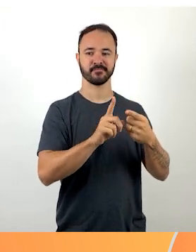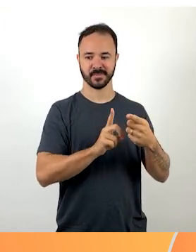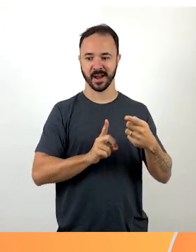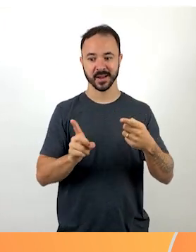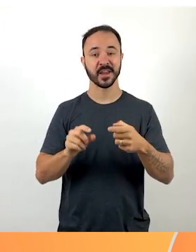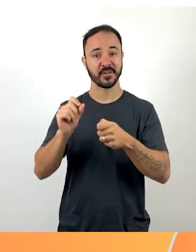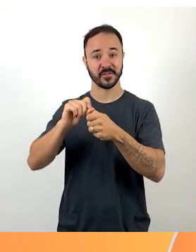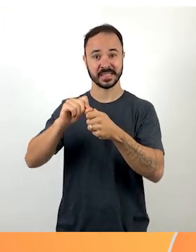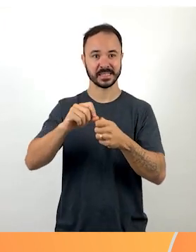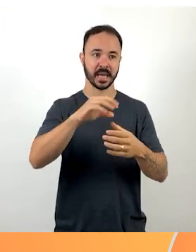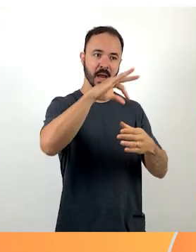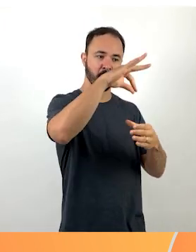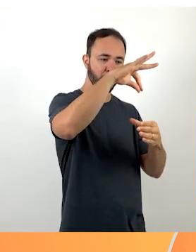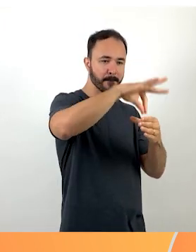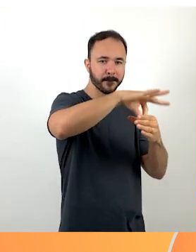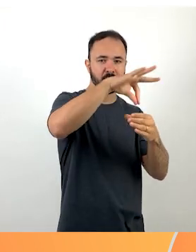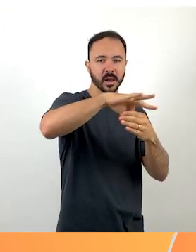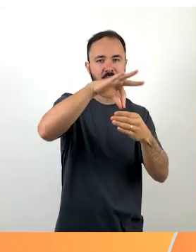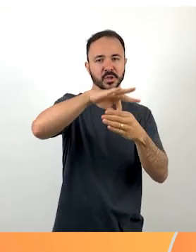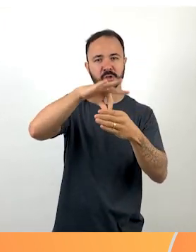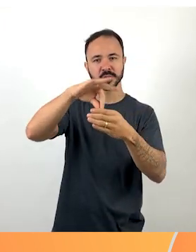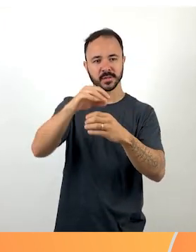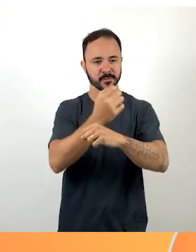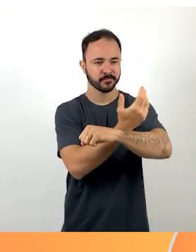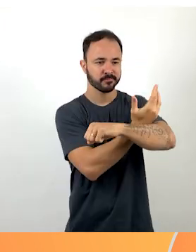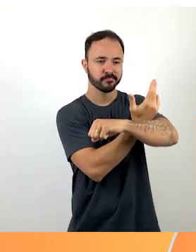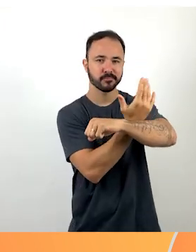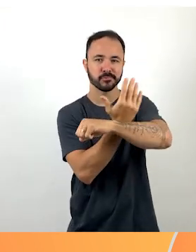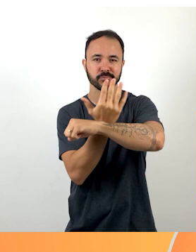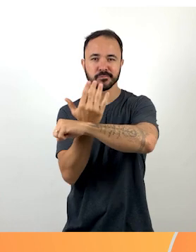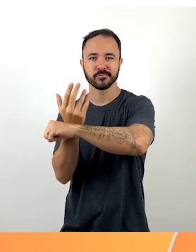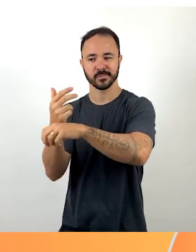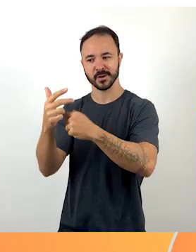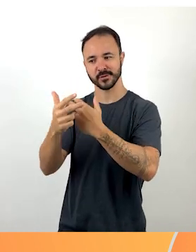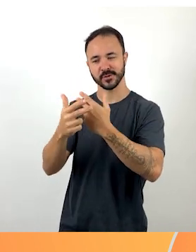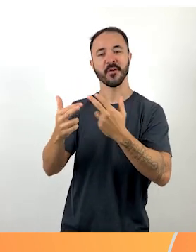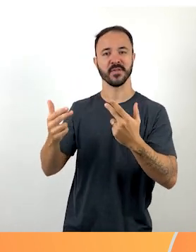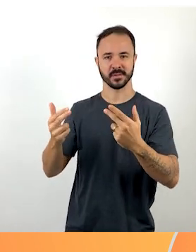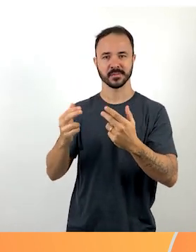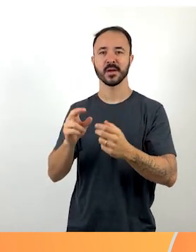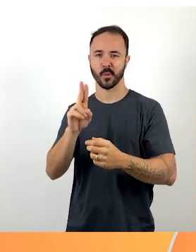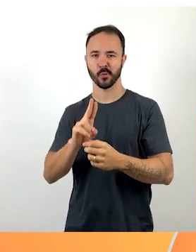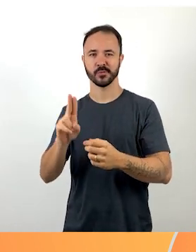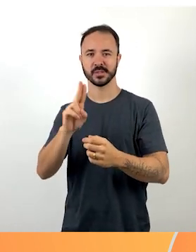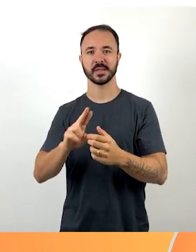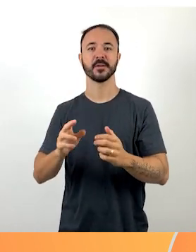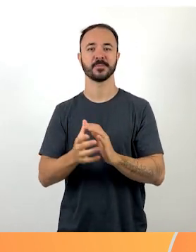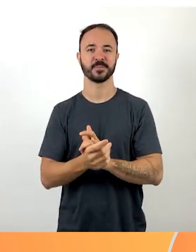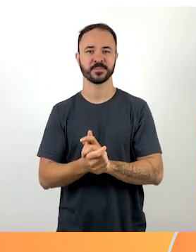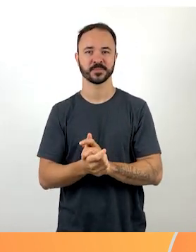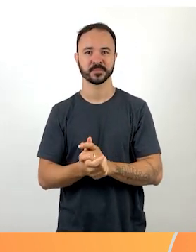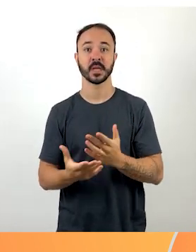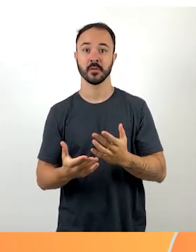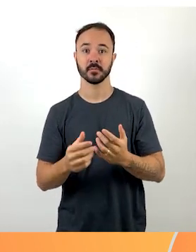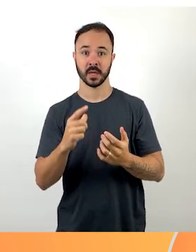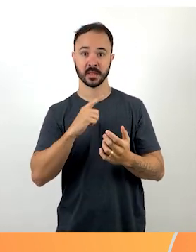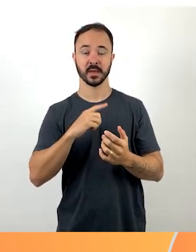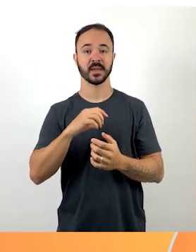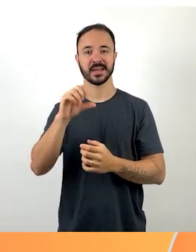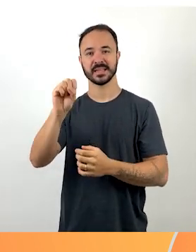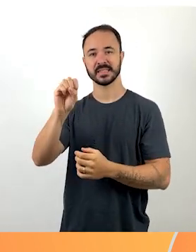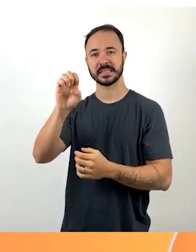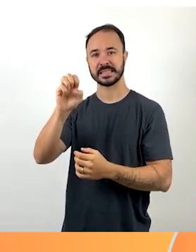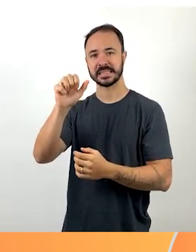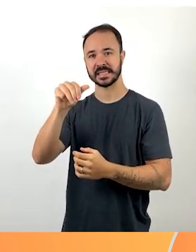e a produção de mudas na própria escola. Nós utilizamos sementeiras e essas sementeiras recebem as sementes de